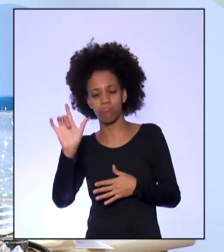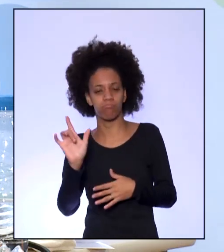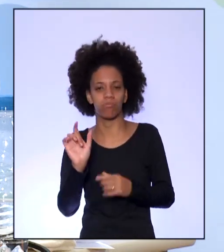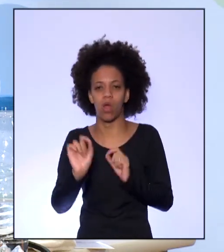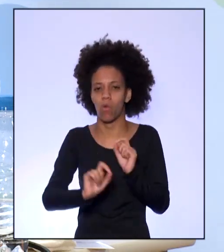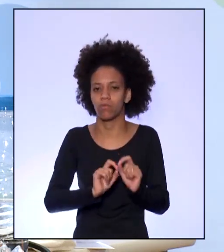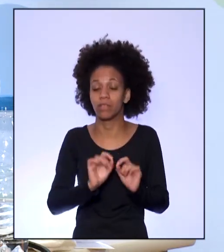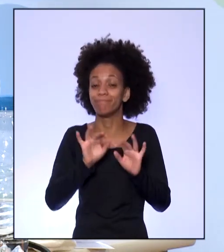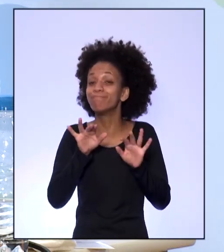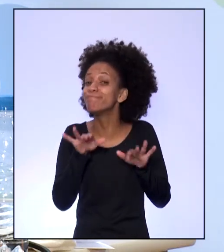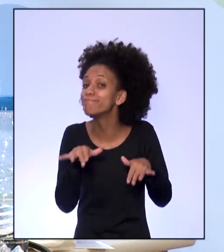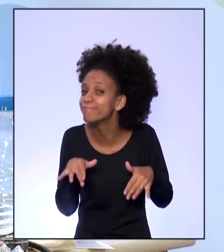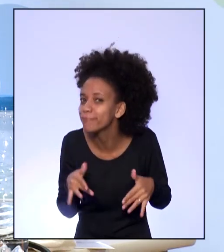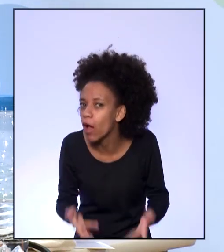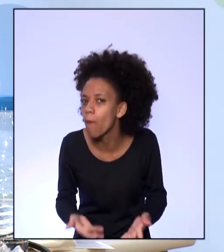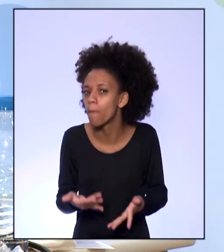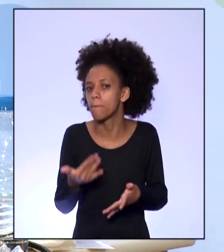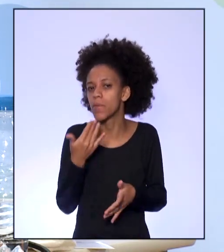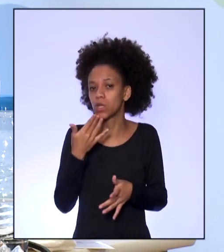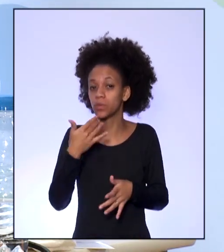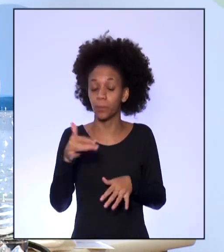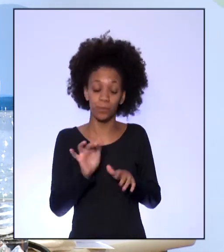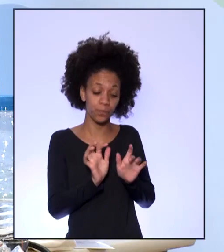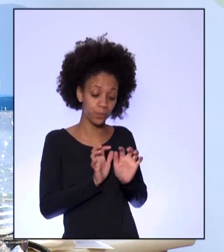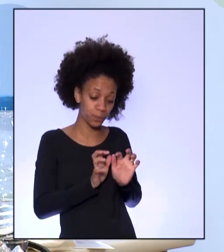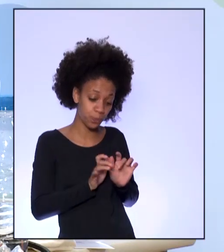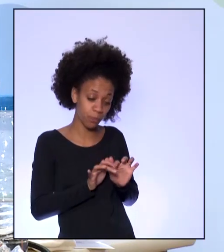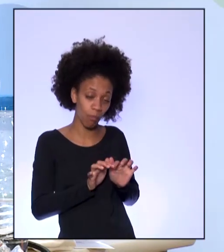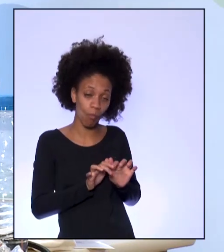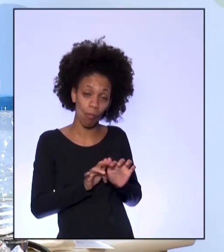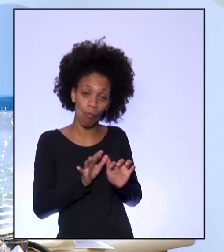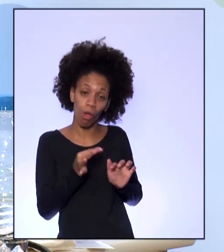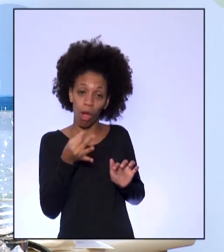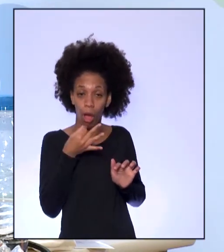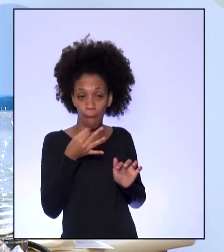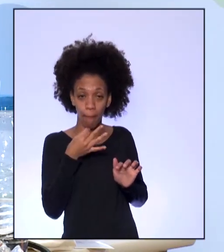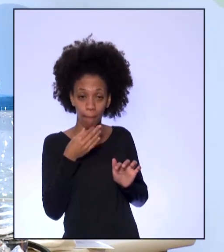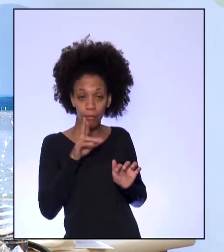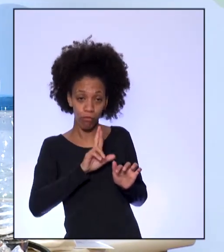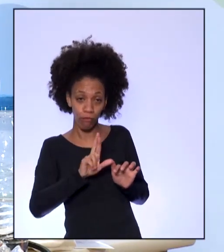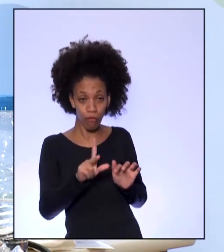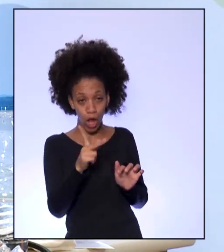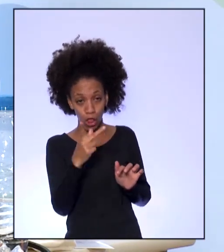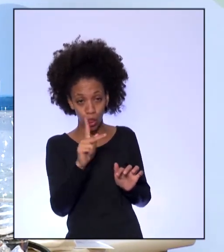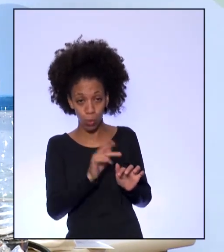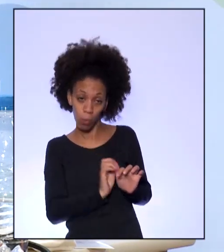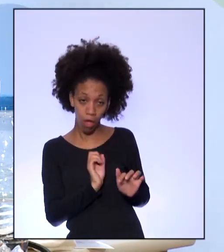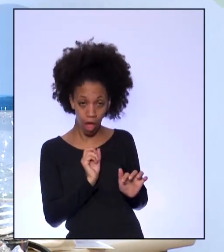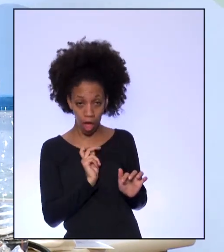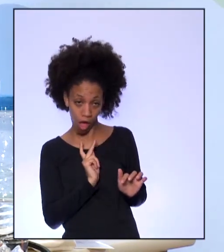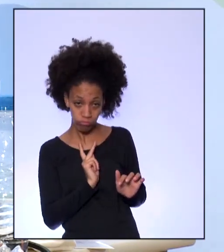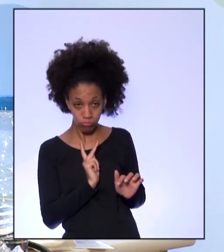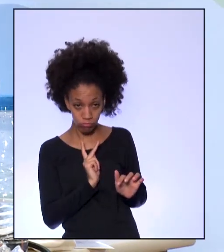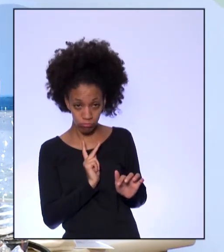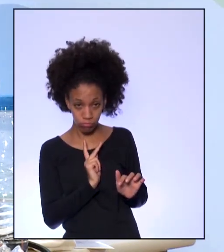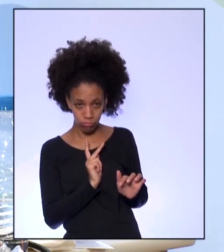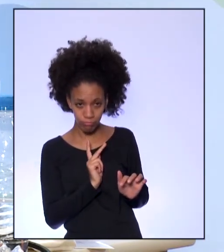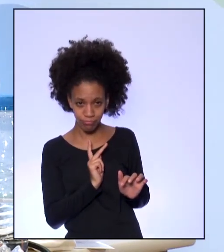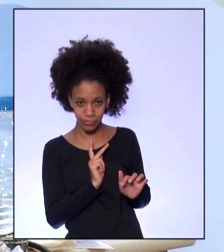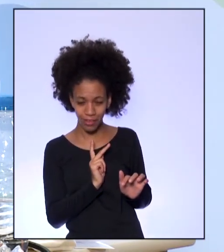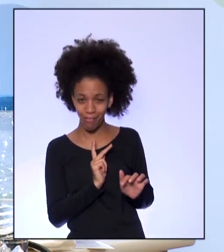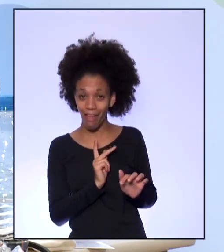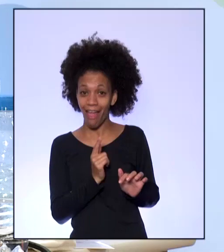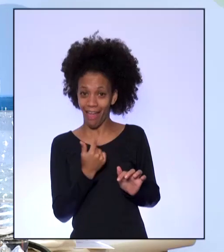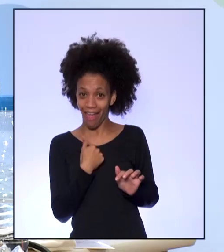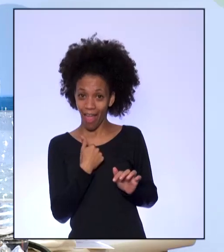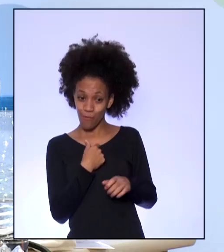gente pede, eu que estou teclando, e eu peço, a minha opinião não é a mesma que a tua. tudo bem, eu espero que a pessoa